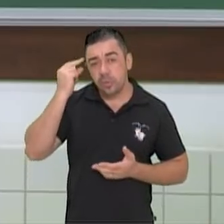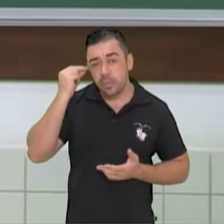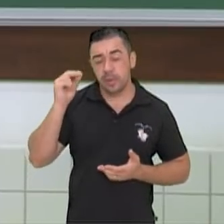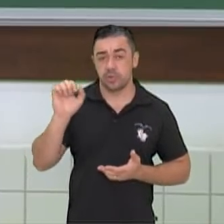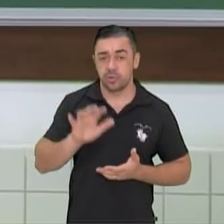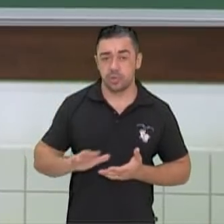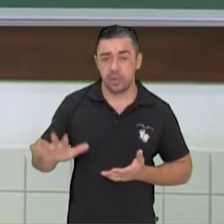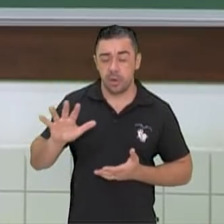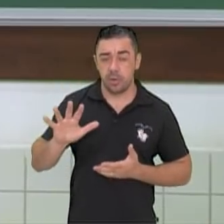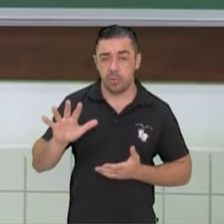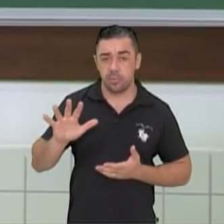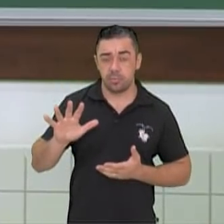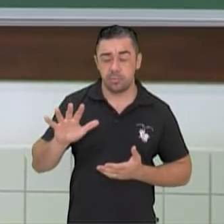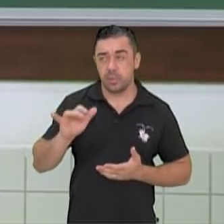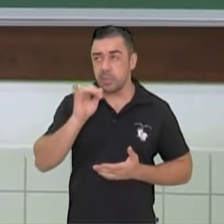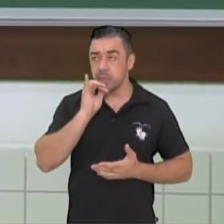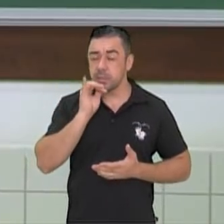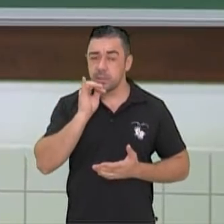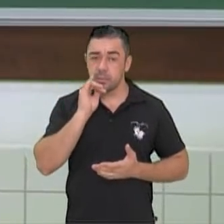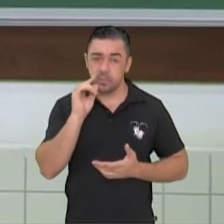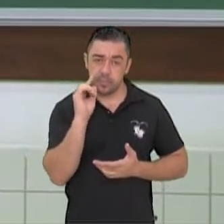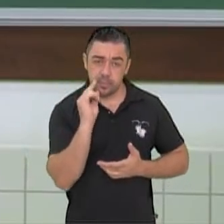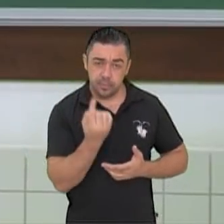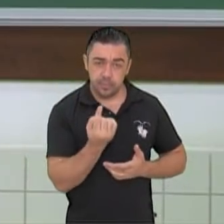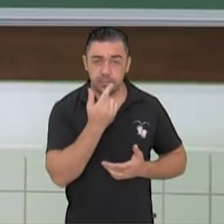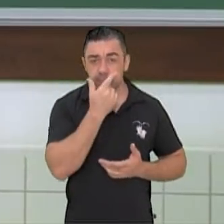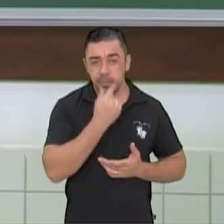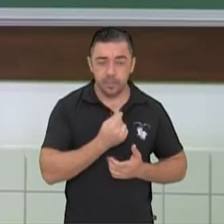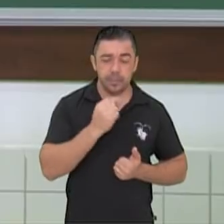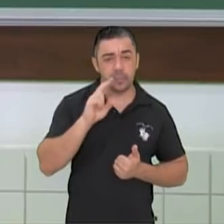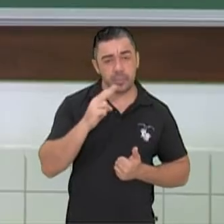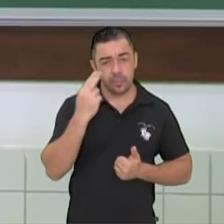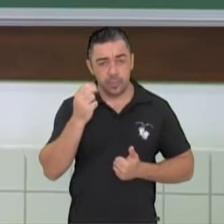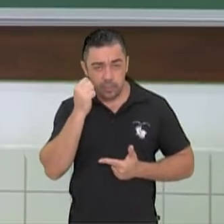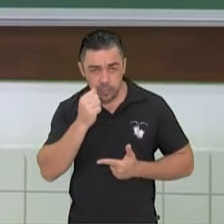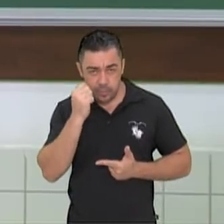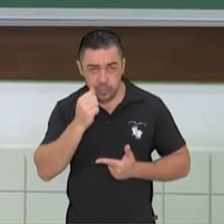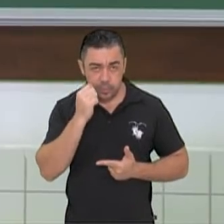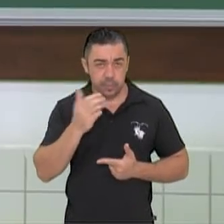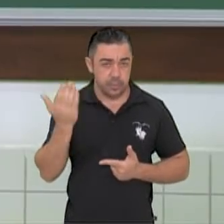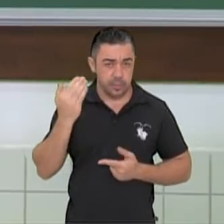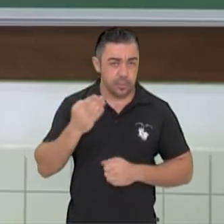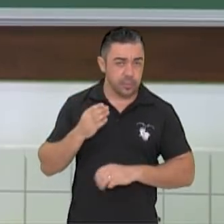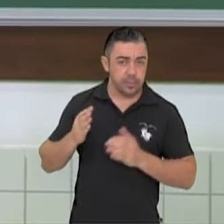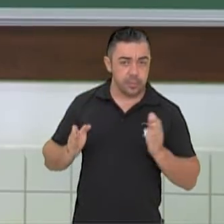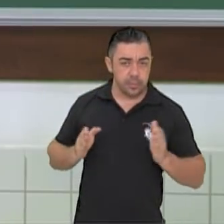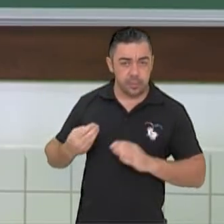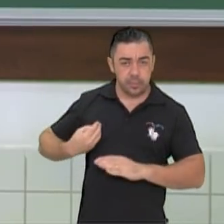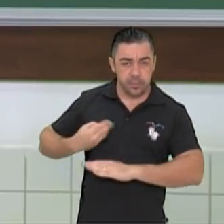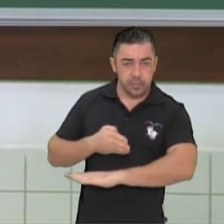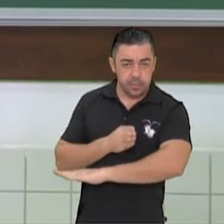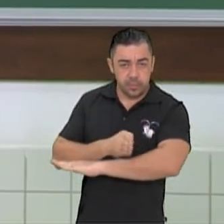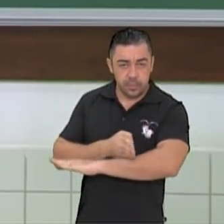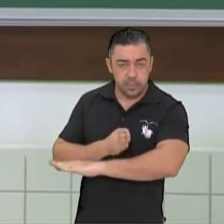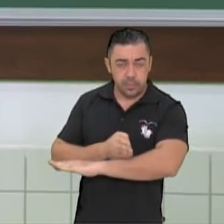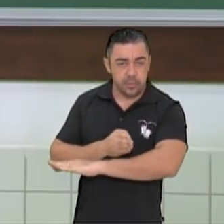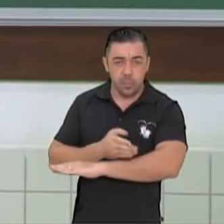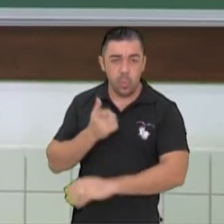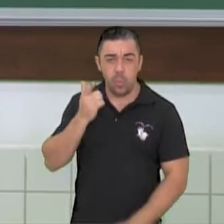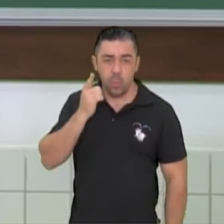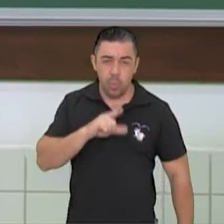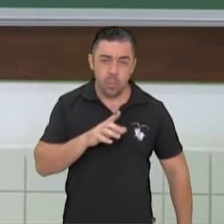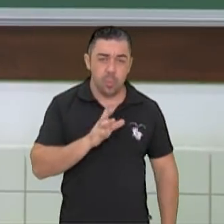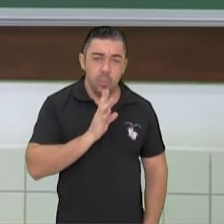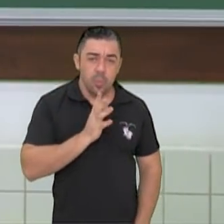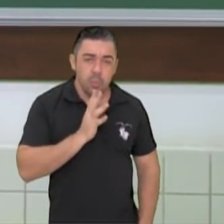geral, um homem medieval, né, uma mulher, um ser humano, né, que viveu nesse período, normalmente não conseguia